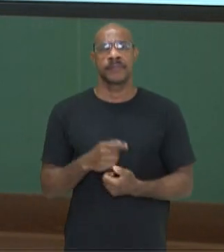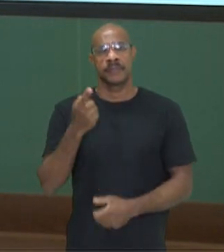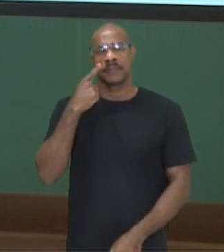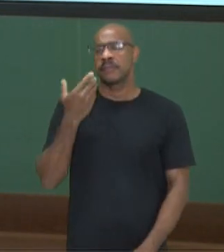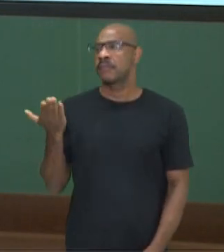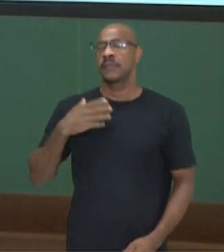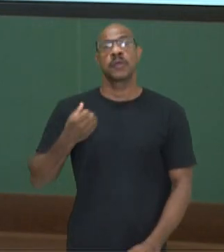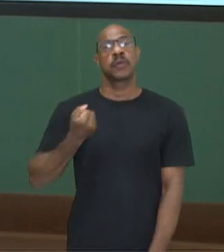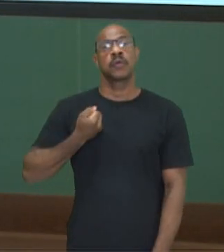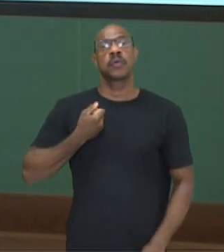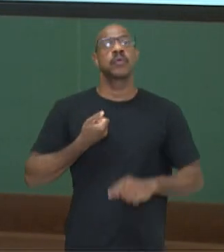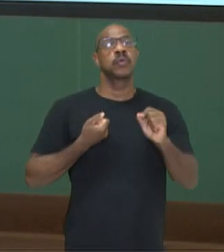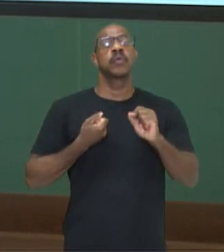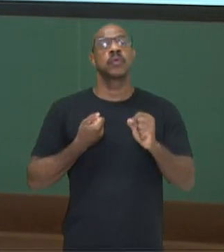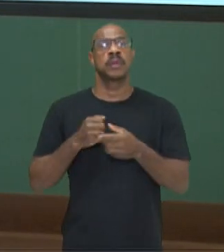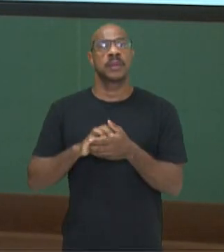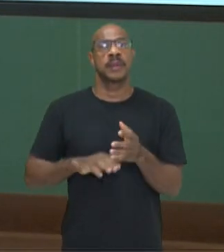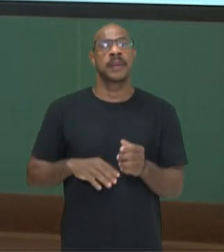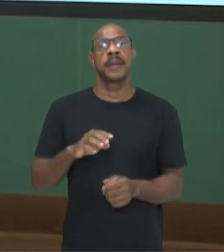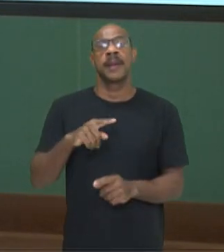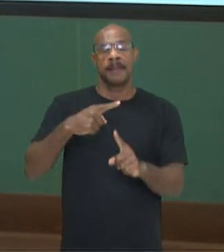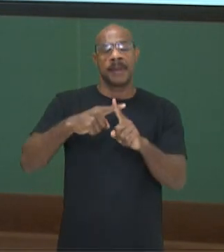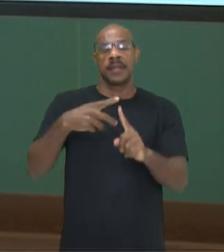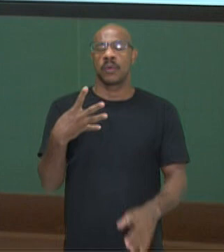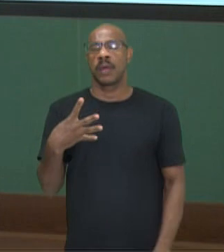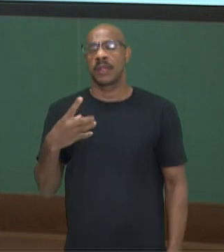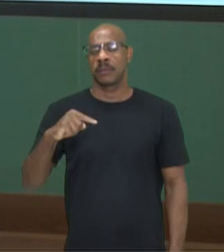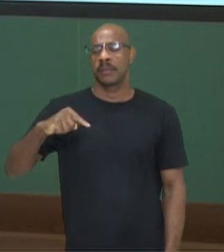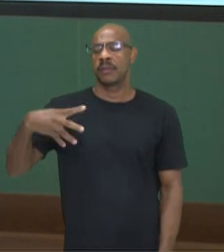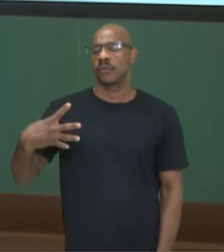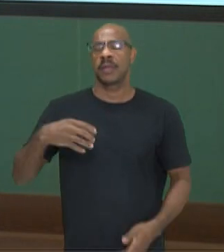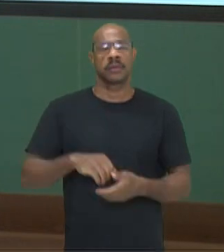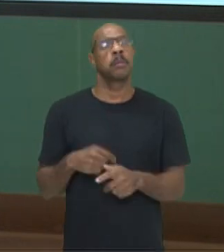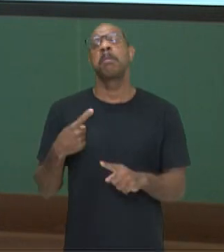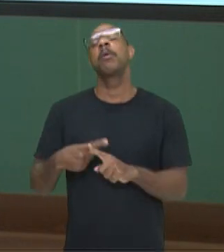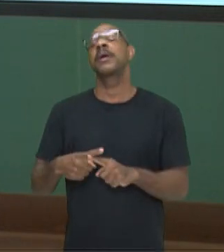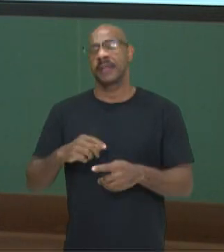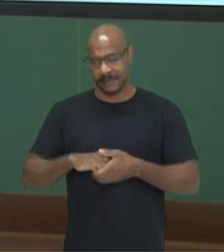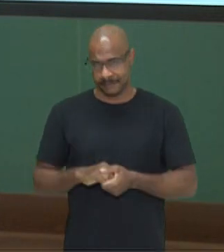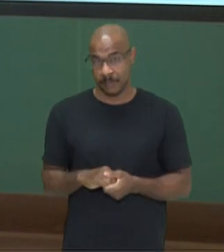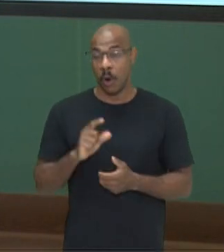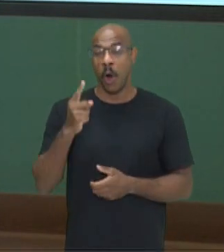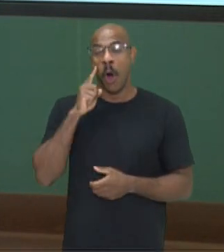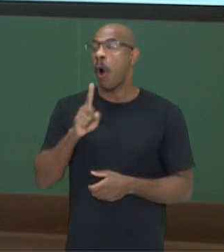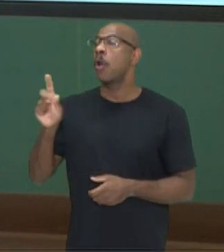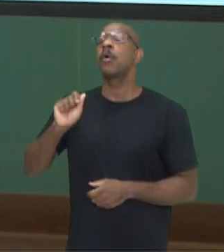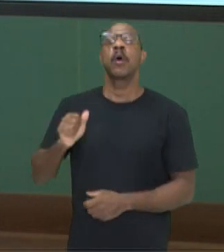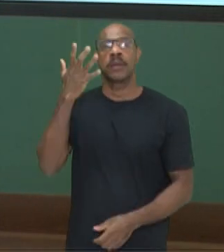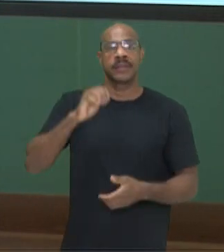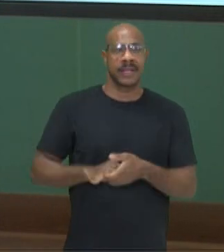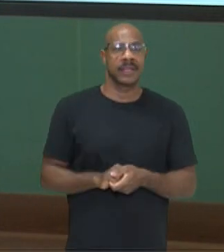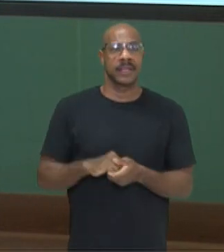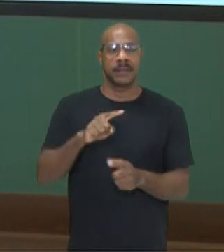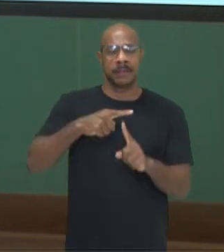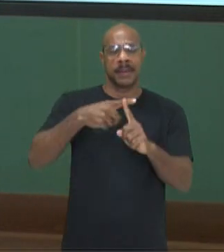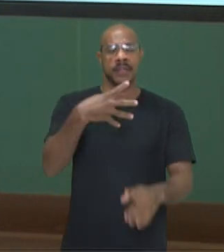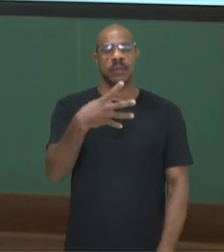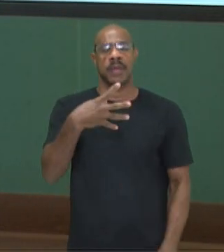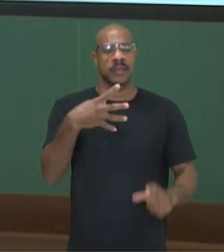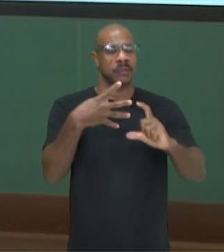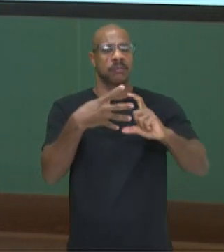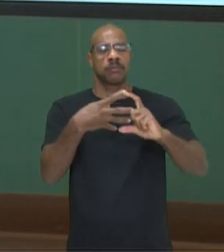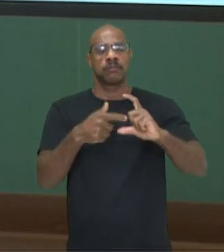os números são mais 4 e menos 4. Por quê? Veja o que acontece quando você pega o mais 4 e eleva